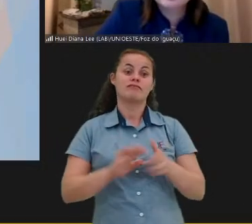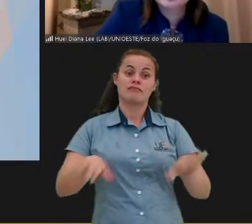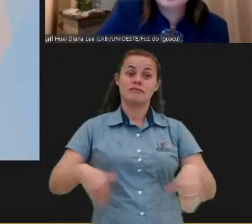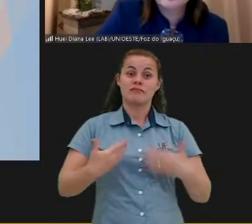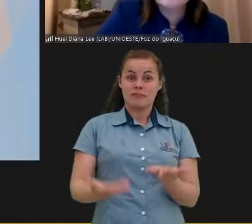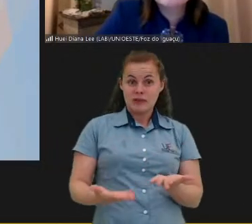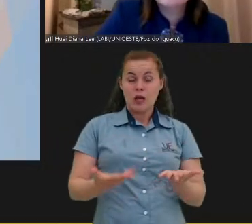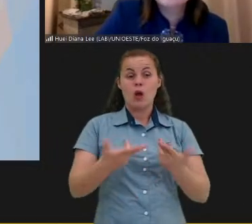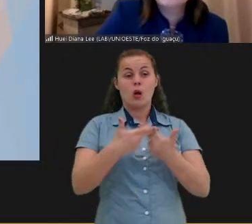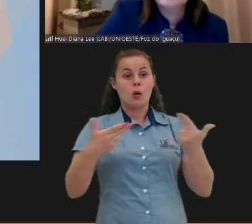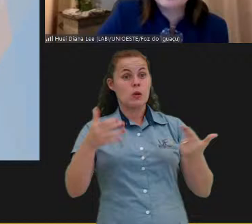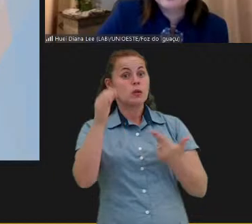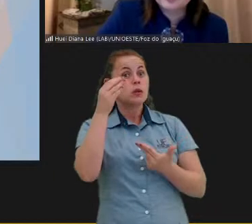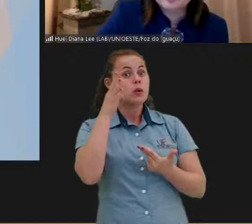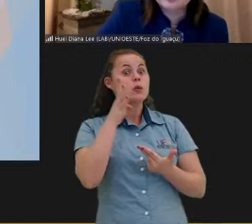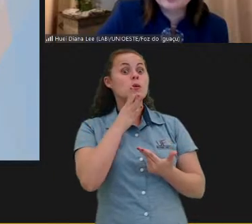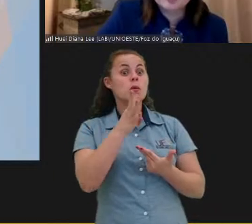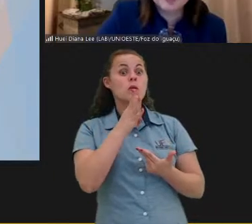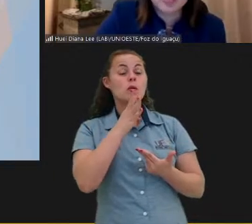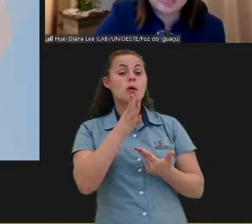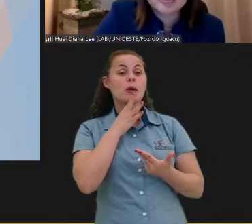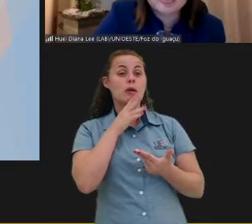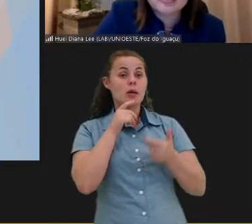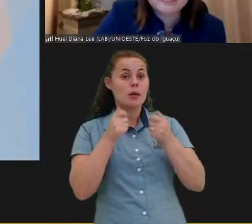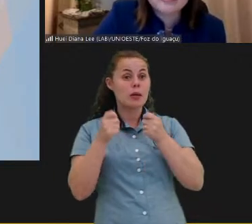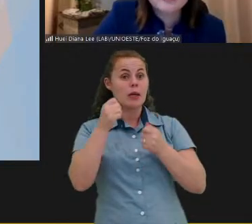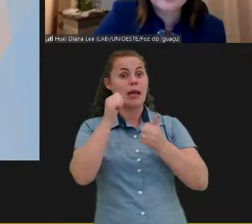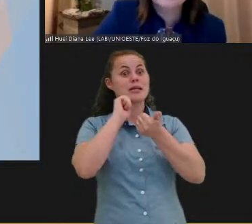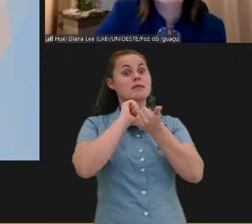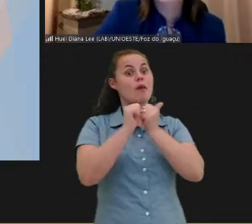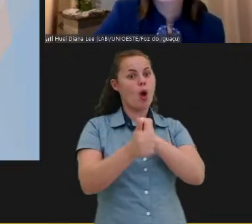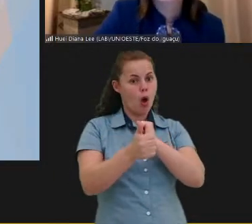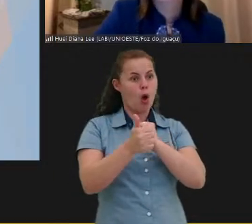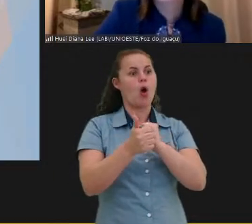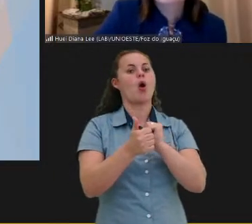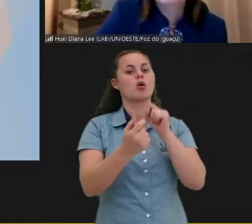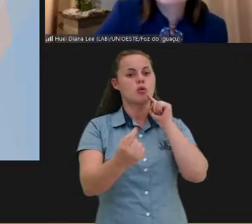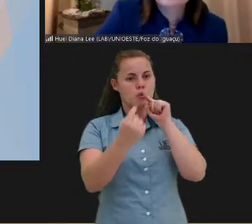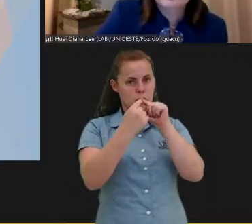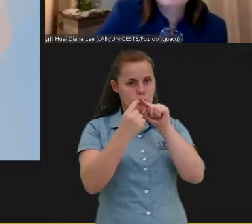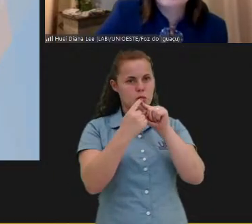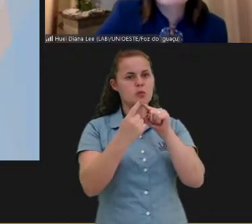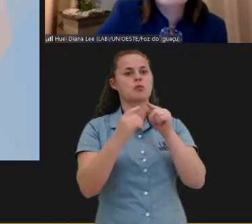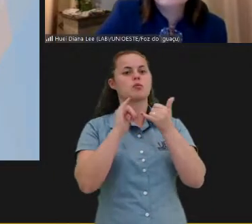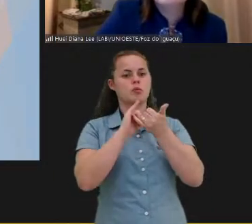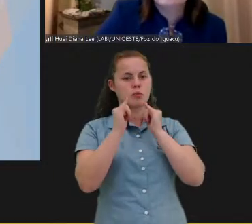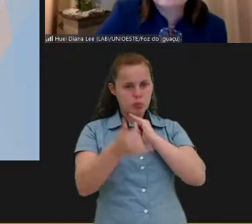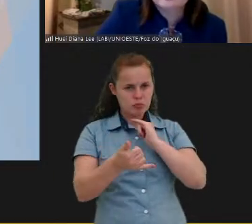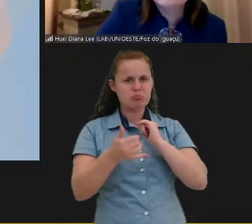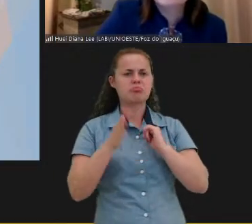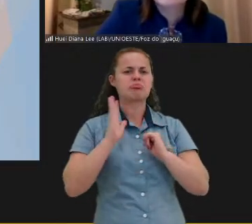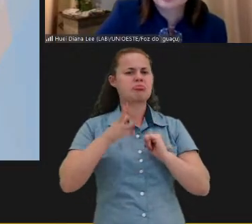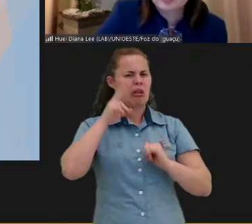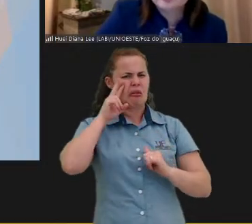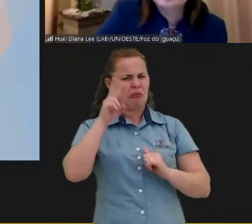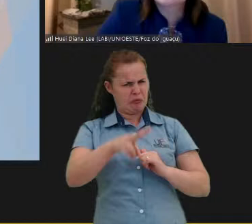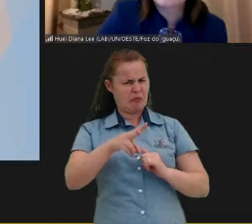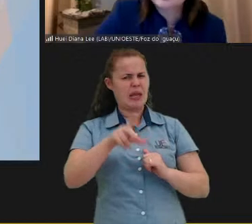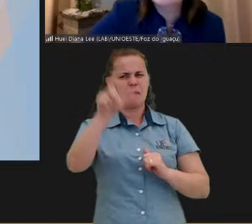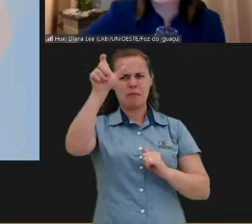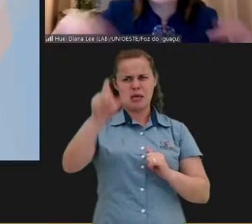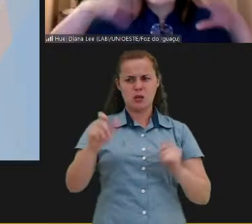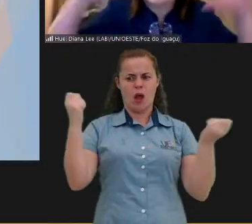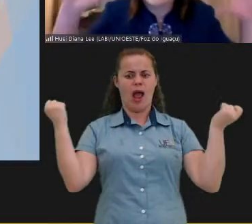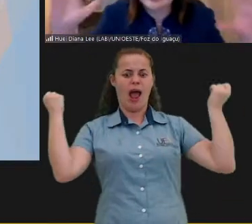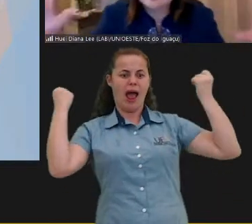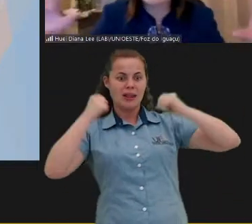sentido, alguma coisa que a gente conhece muito é gamificação nos esportes, né? Então, a gente está muito habituado a ver atletas e treinadores, a gente sabe